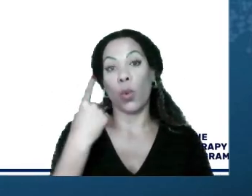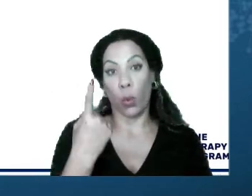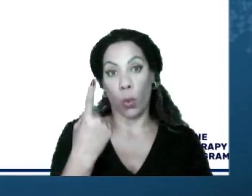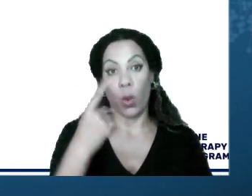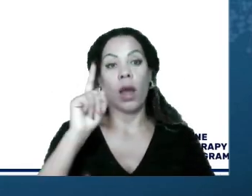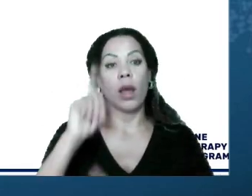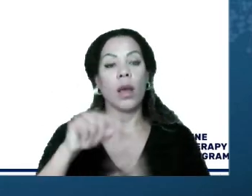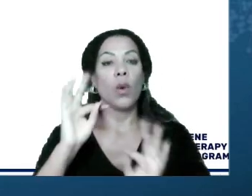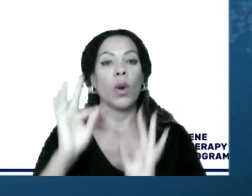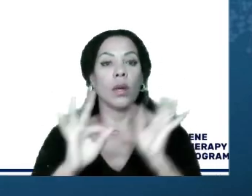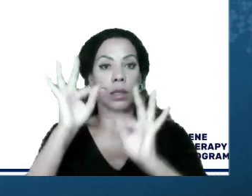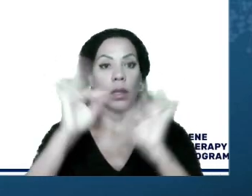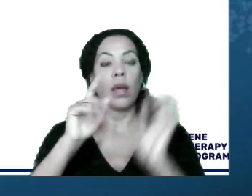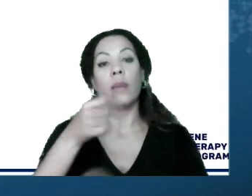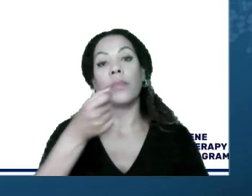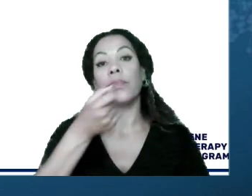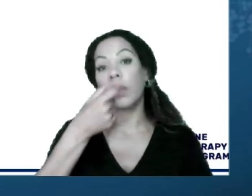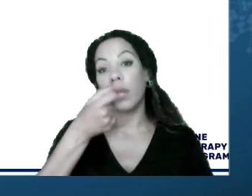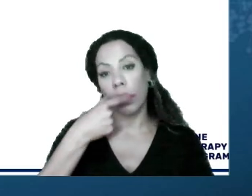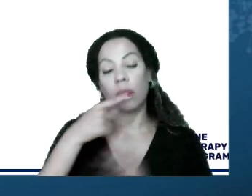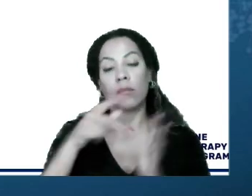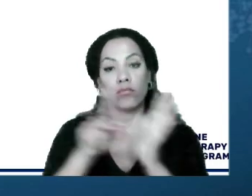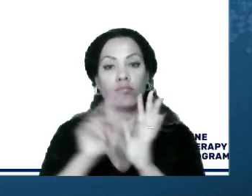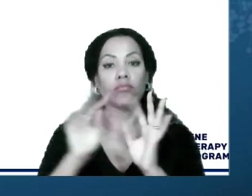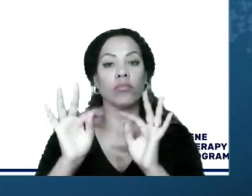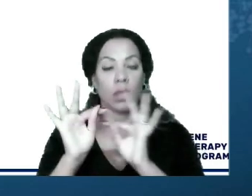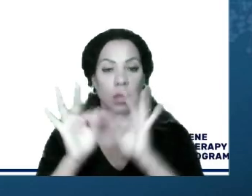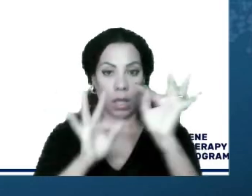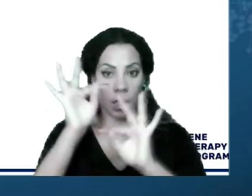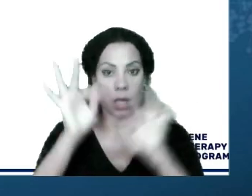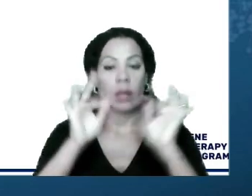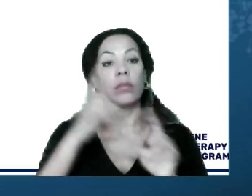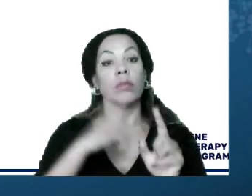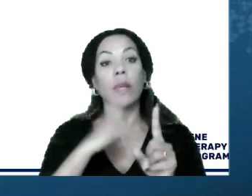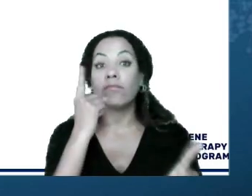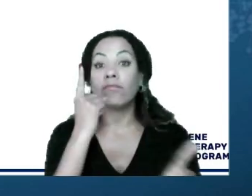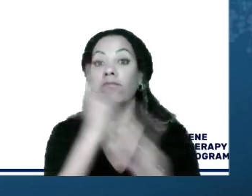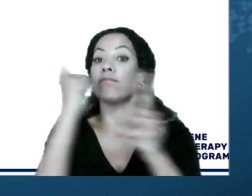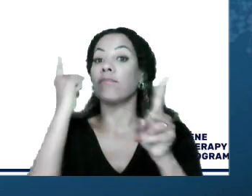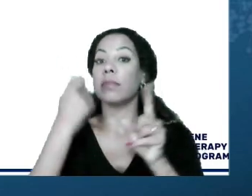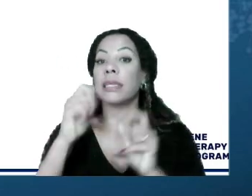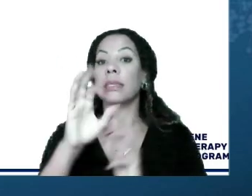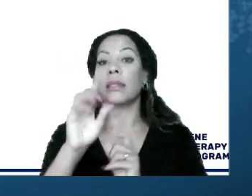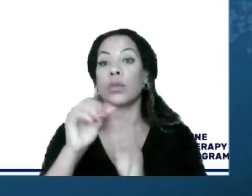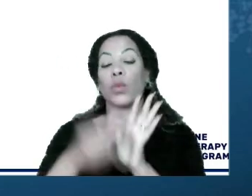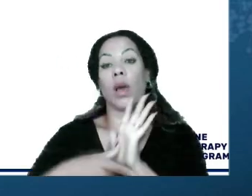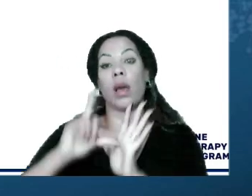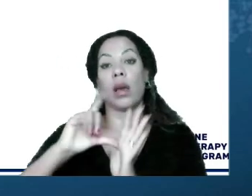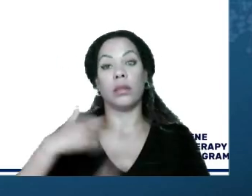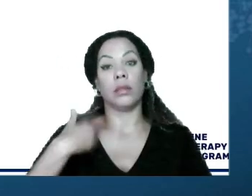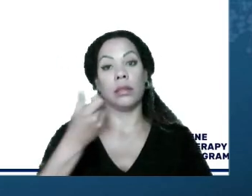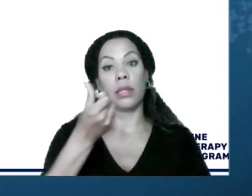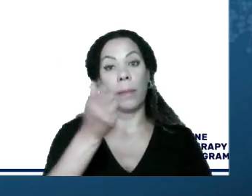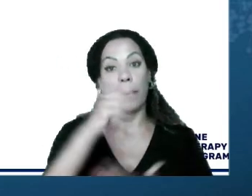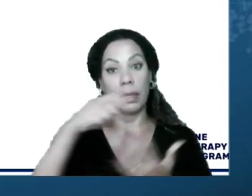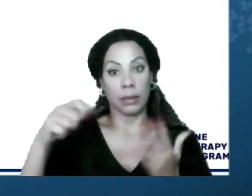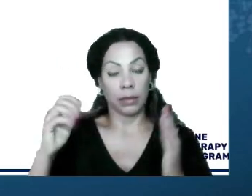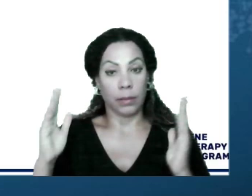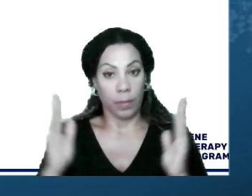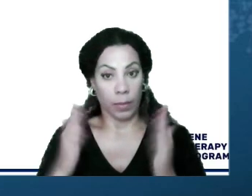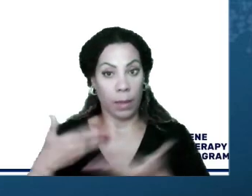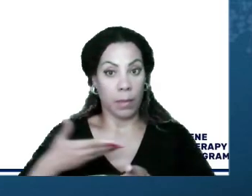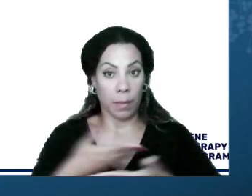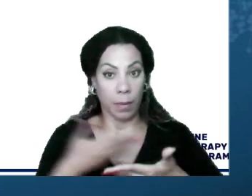um tratamento, uma droga para tratamento com diagnóstico antes de 6 meses de idade, e tem